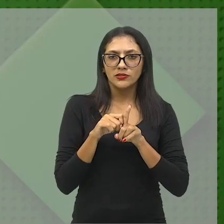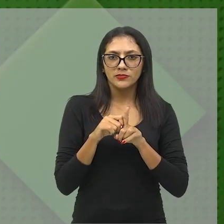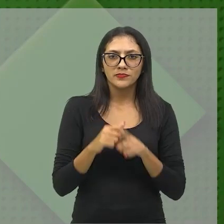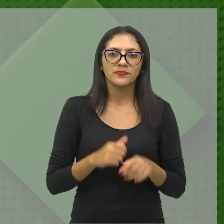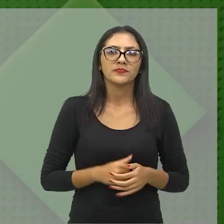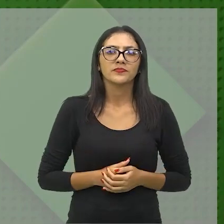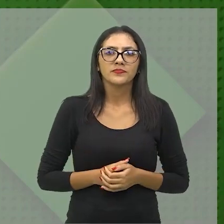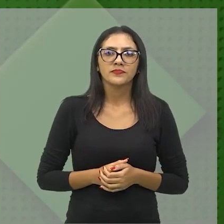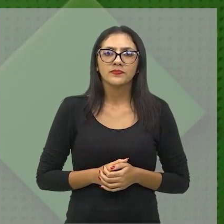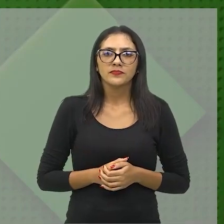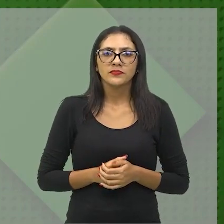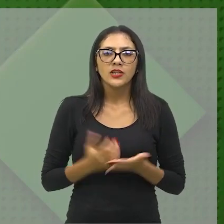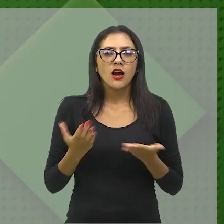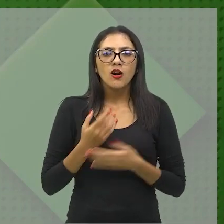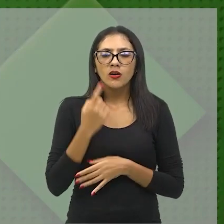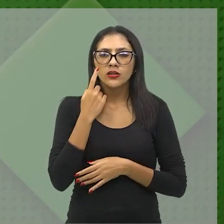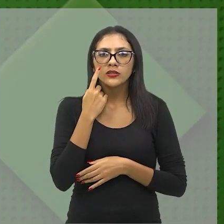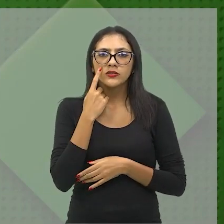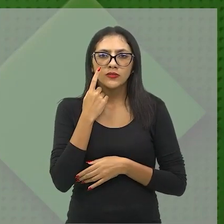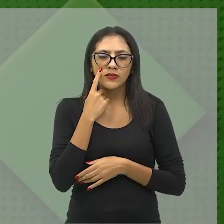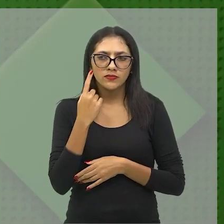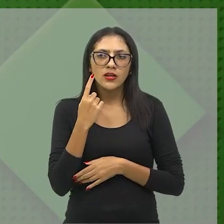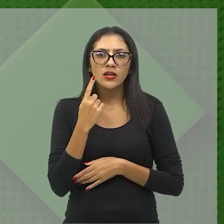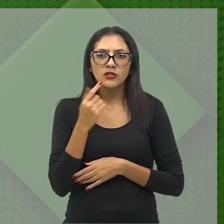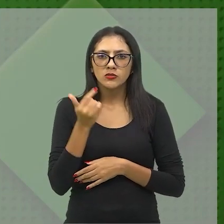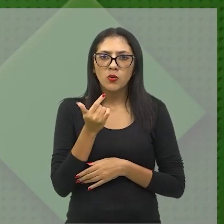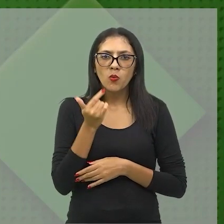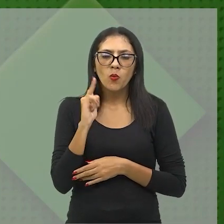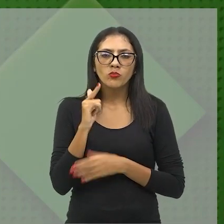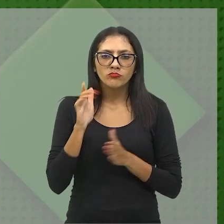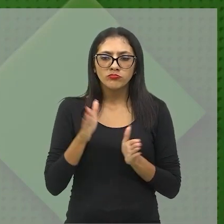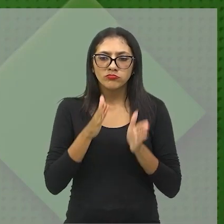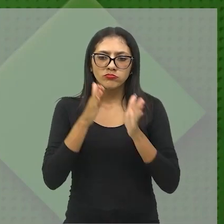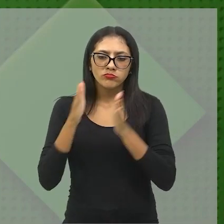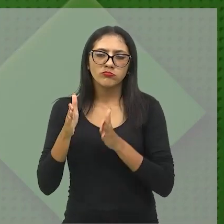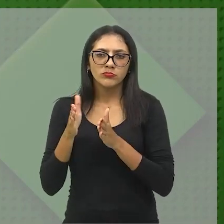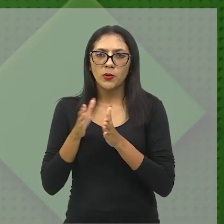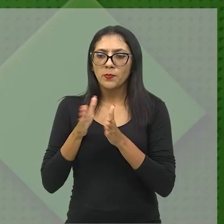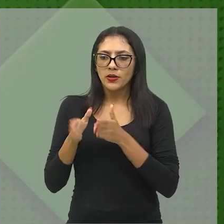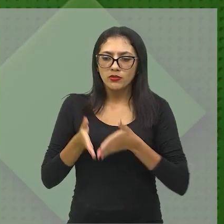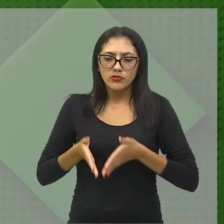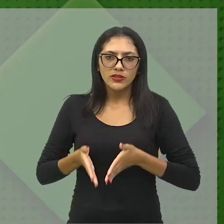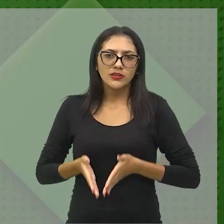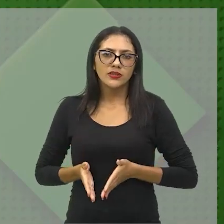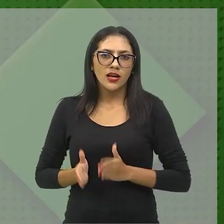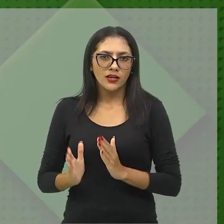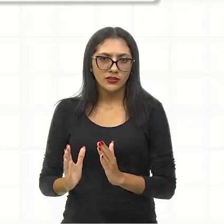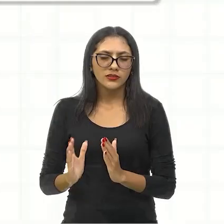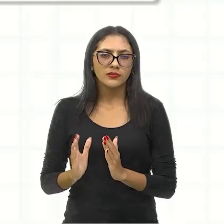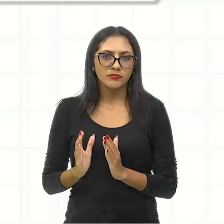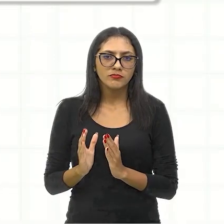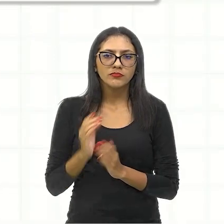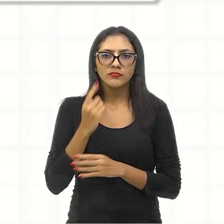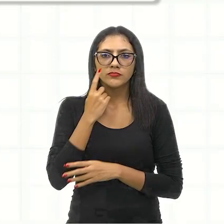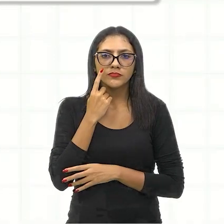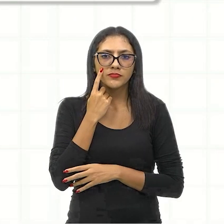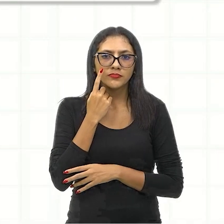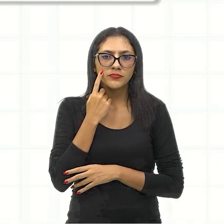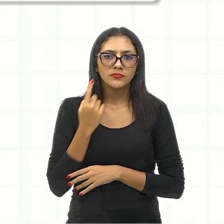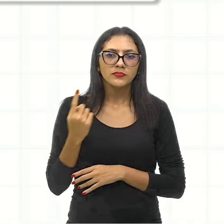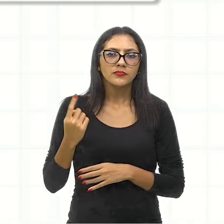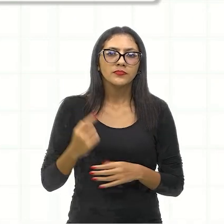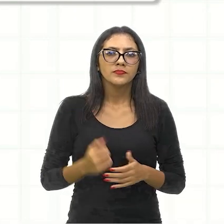a gente vai comentar um pouco mais sobre essa última etapa, que é justamente o nascimento do bebê, o parto, como a gente observa aí na nossa